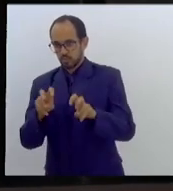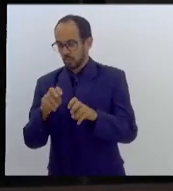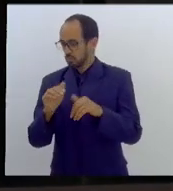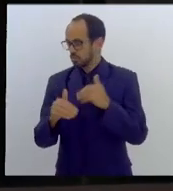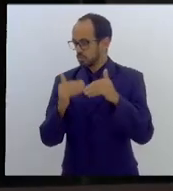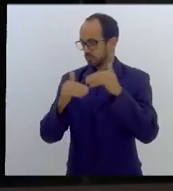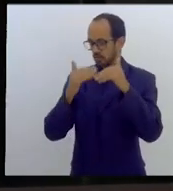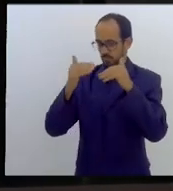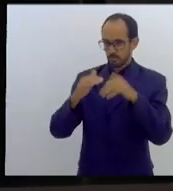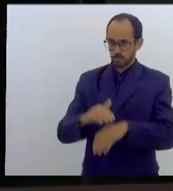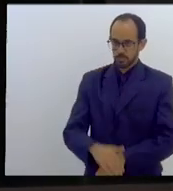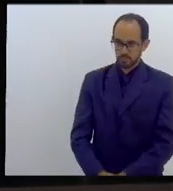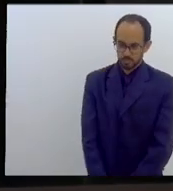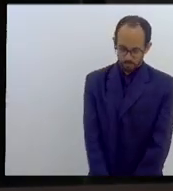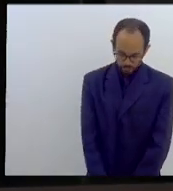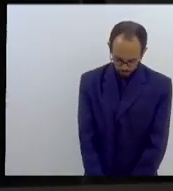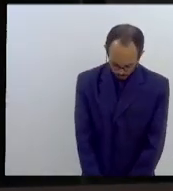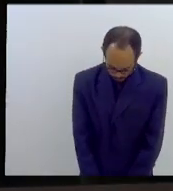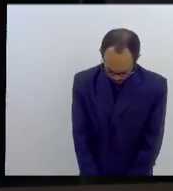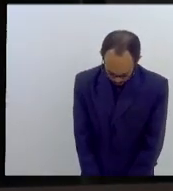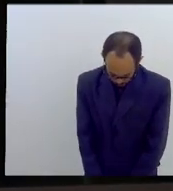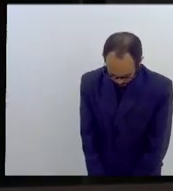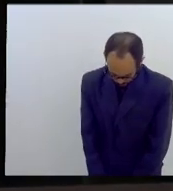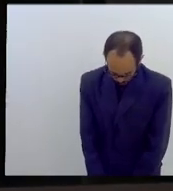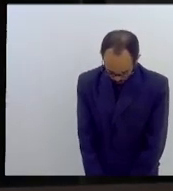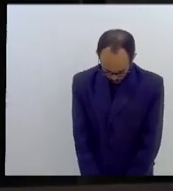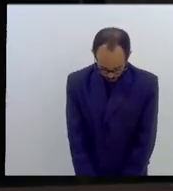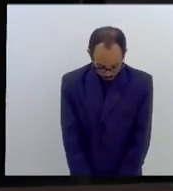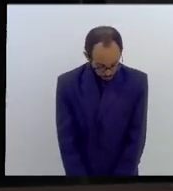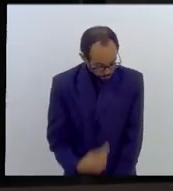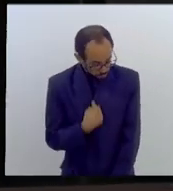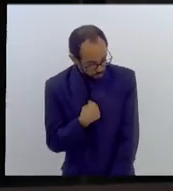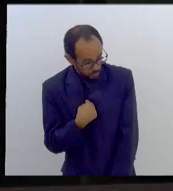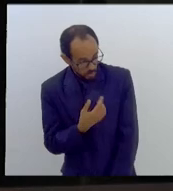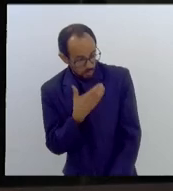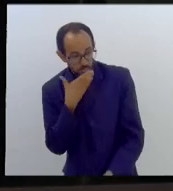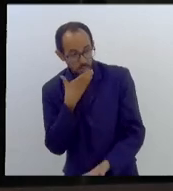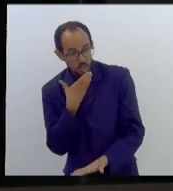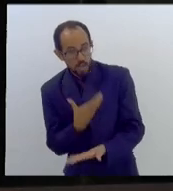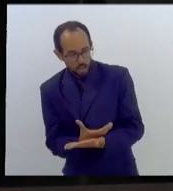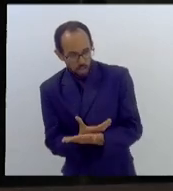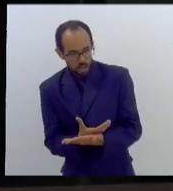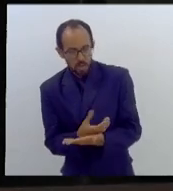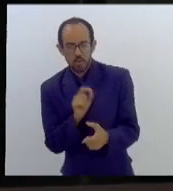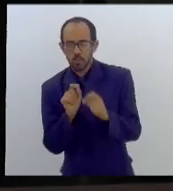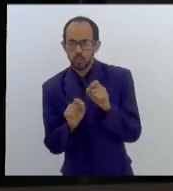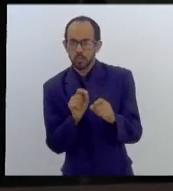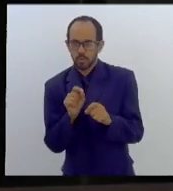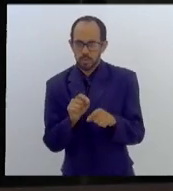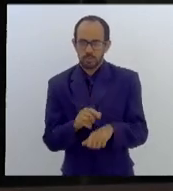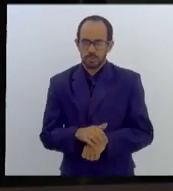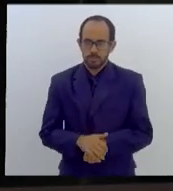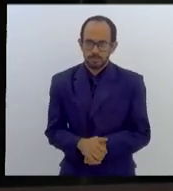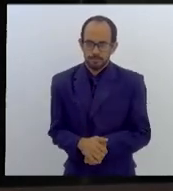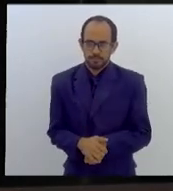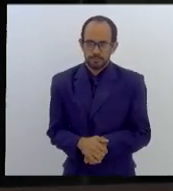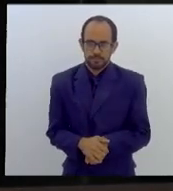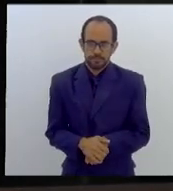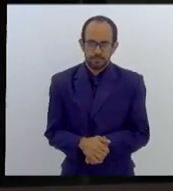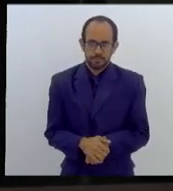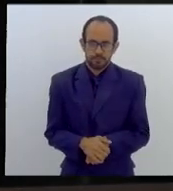desenvolvimento. Uma coisa que me deixa impressionado é que, por exemplo, o que tem